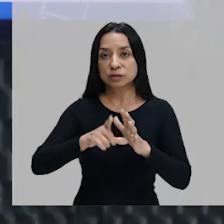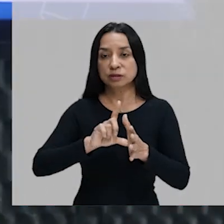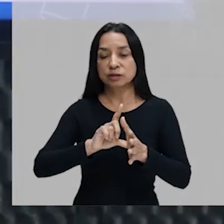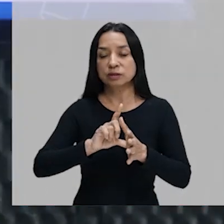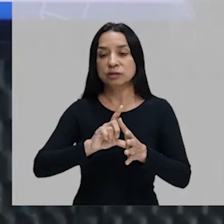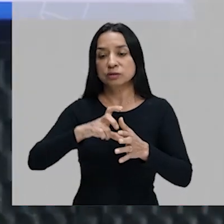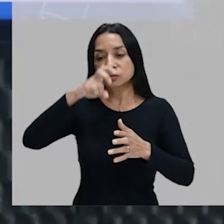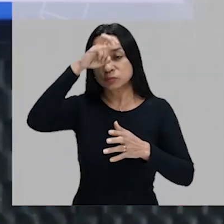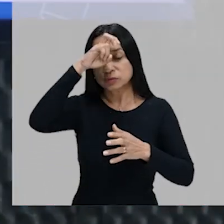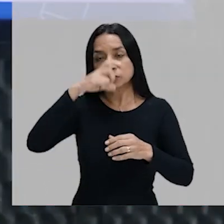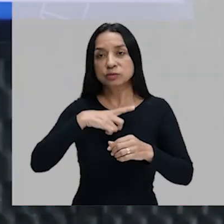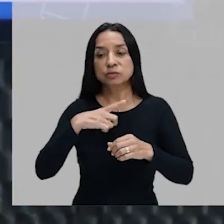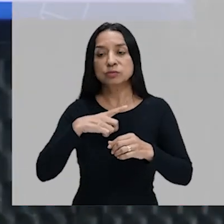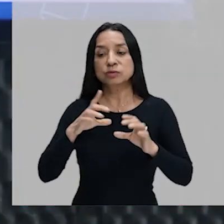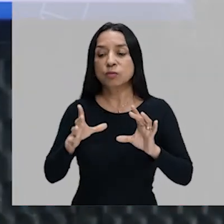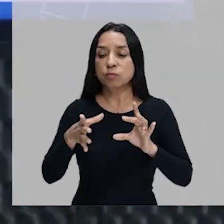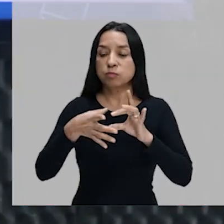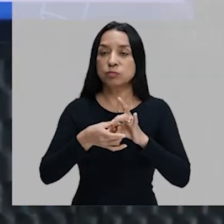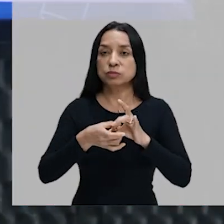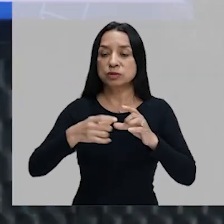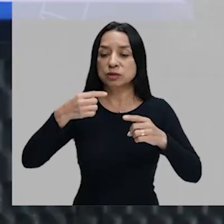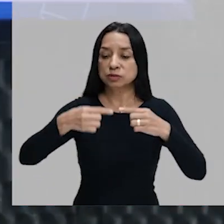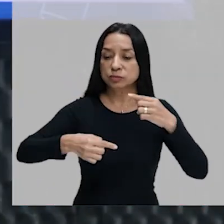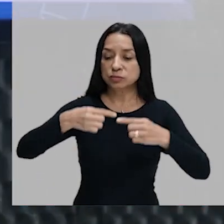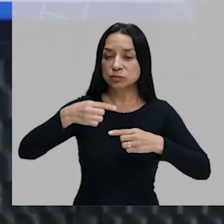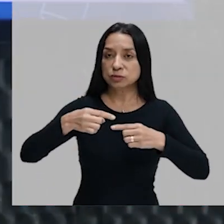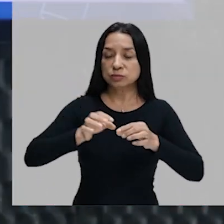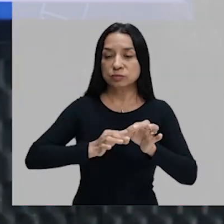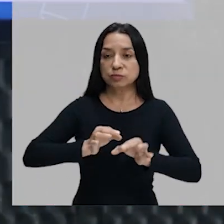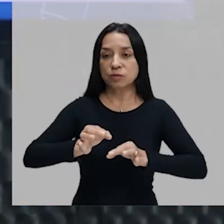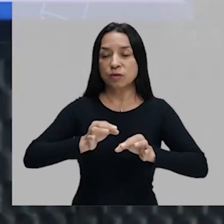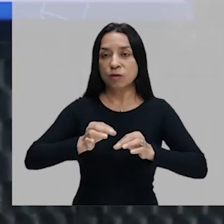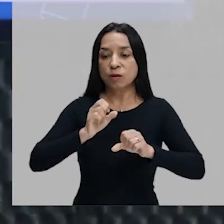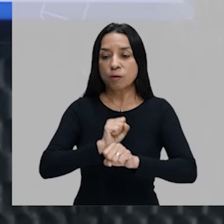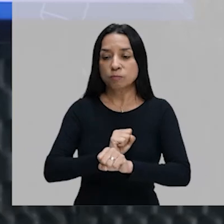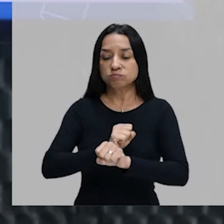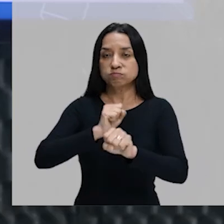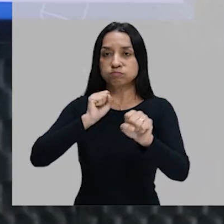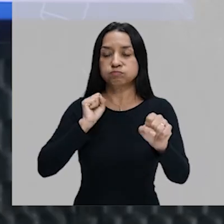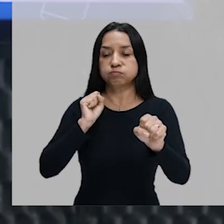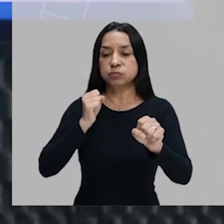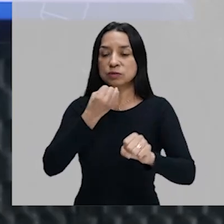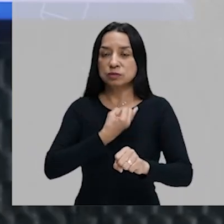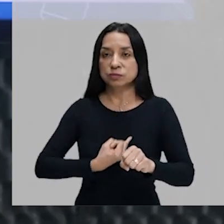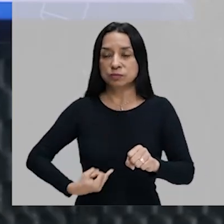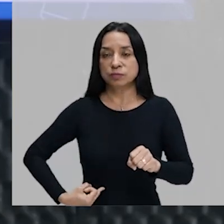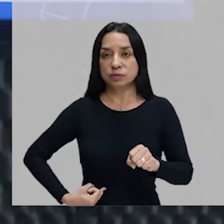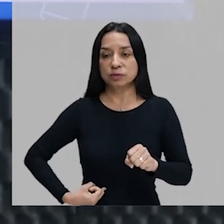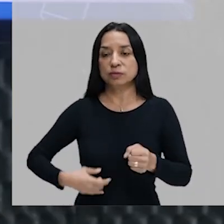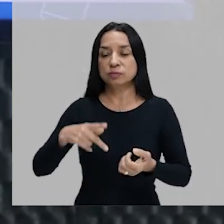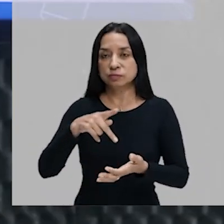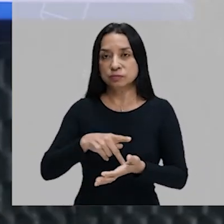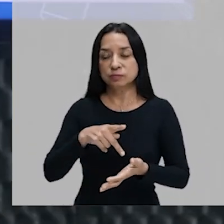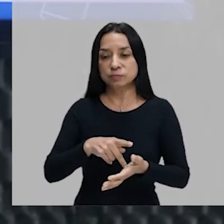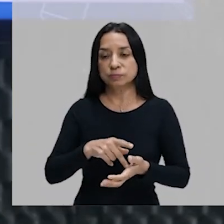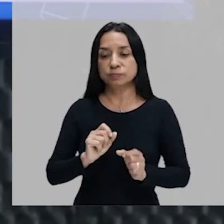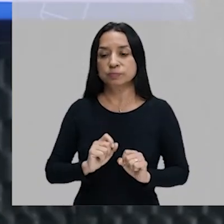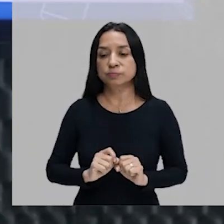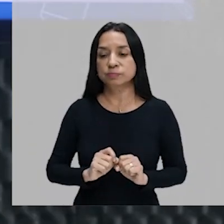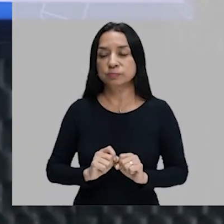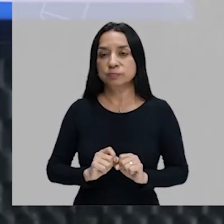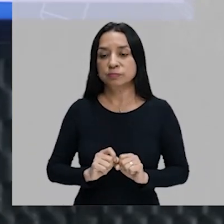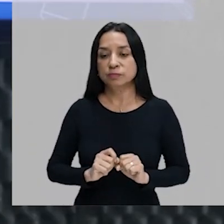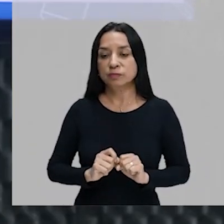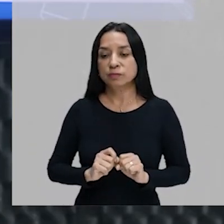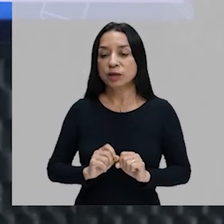ter uma unidade política, formar um grande império, o Egito, na verdade, ele